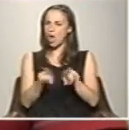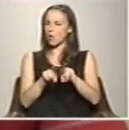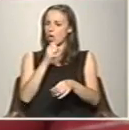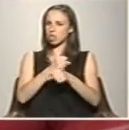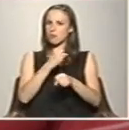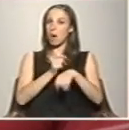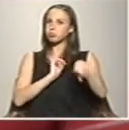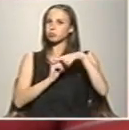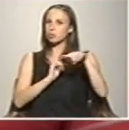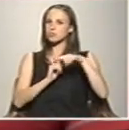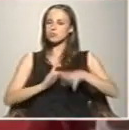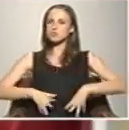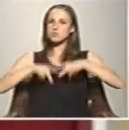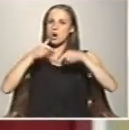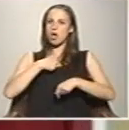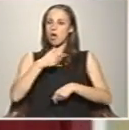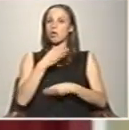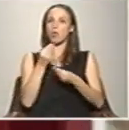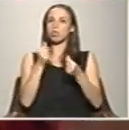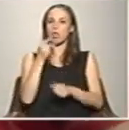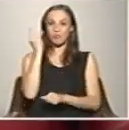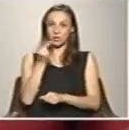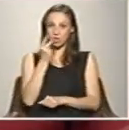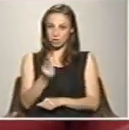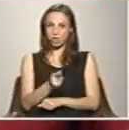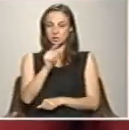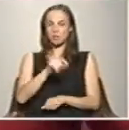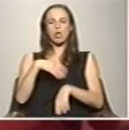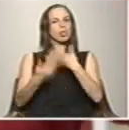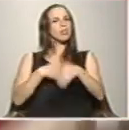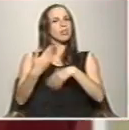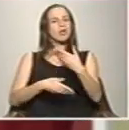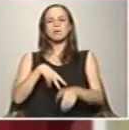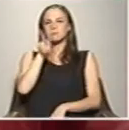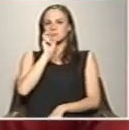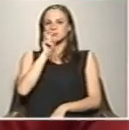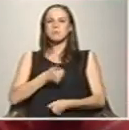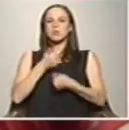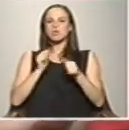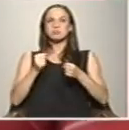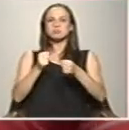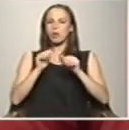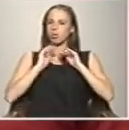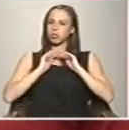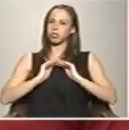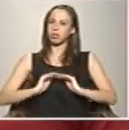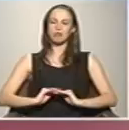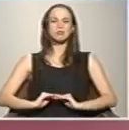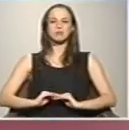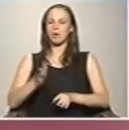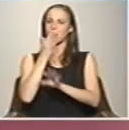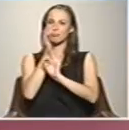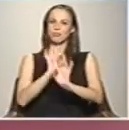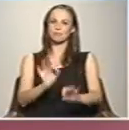trabalho para melhoria da sua qualidade de vida, maior mobilidade, melhor respiração, menos estresse. É simplesmente